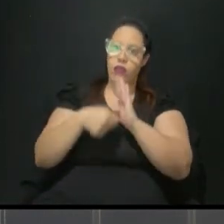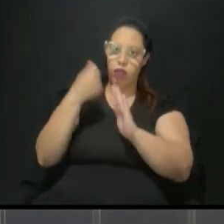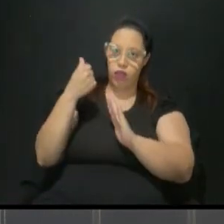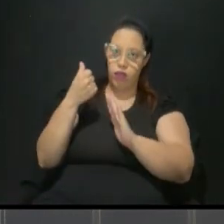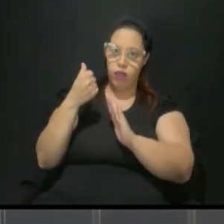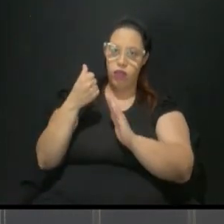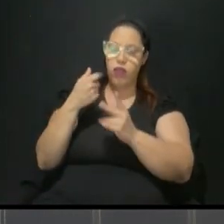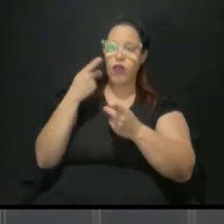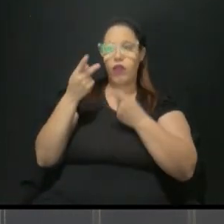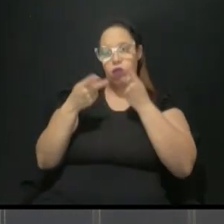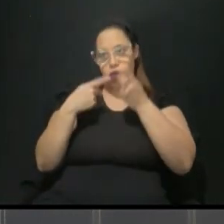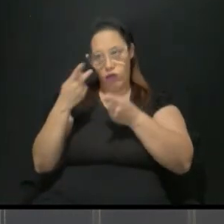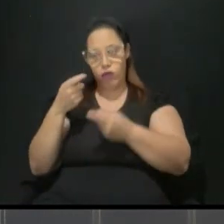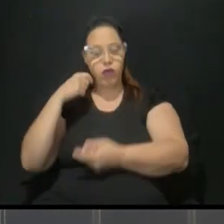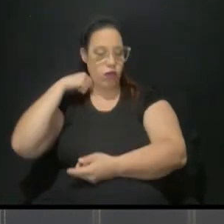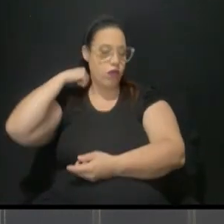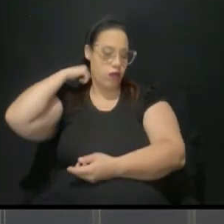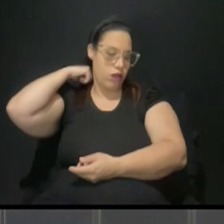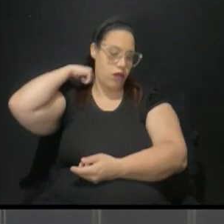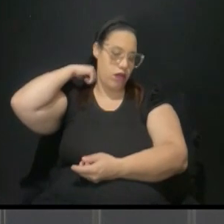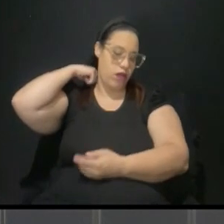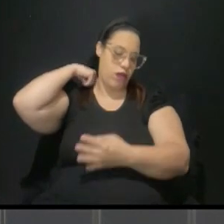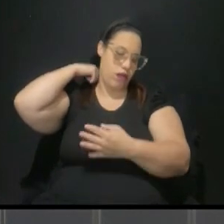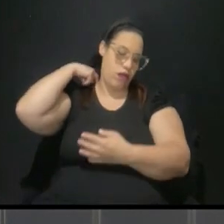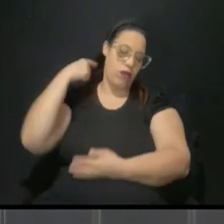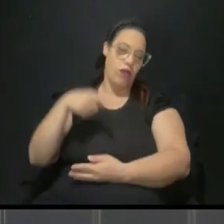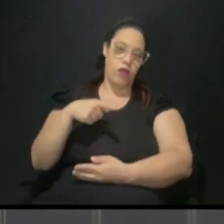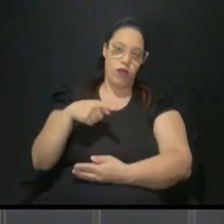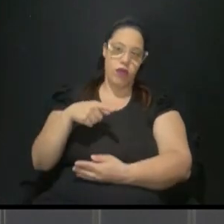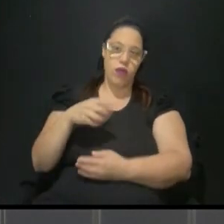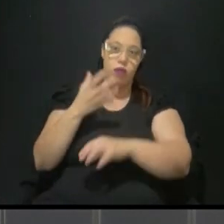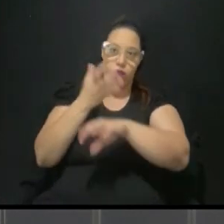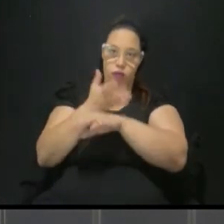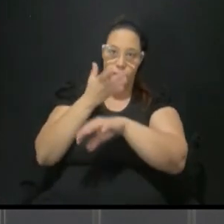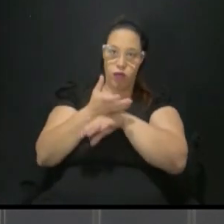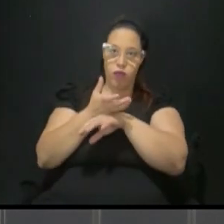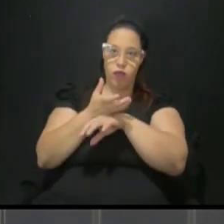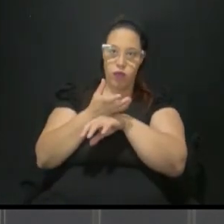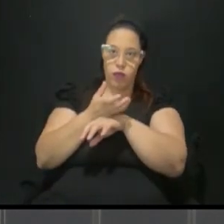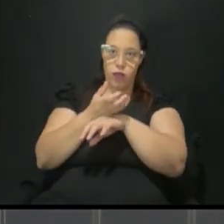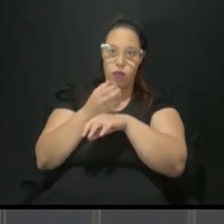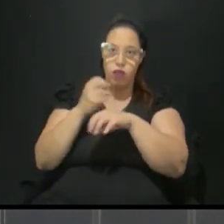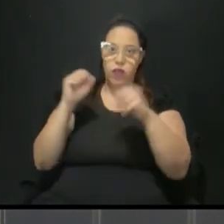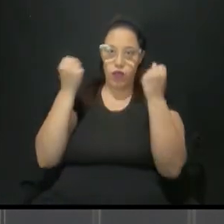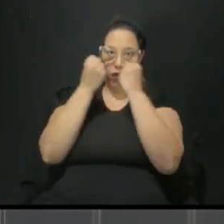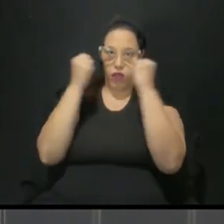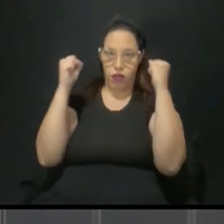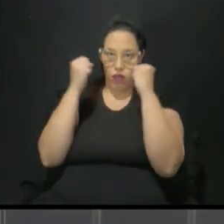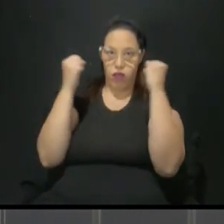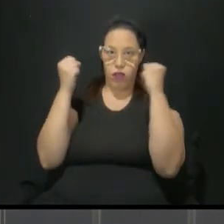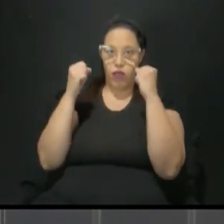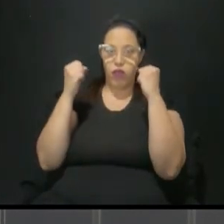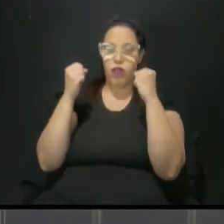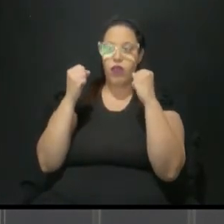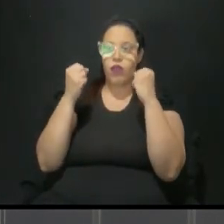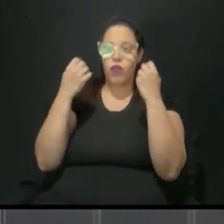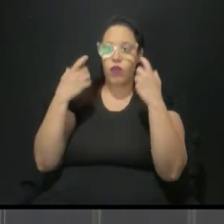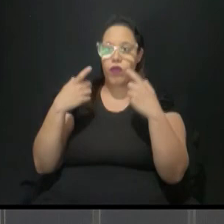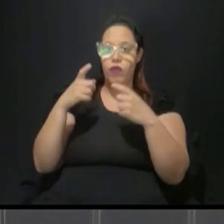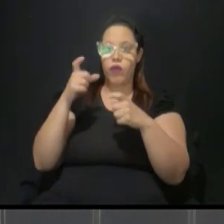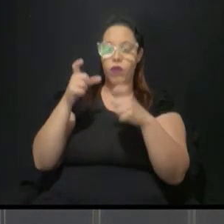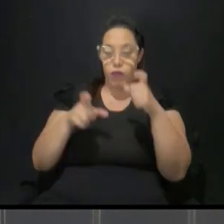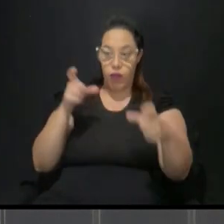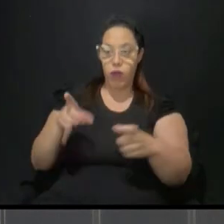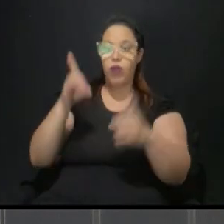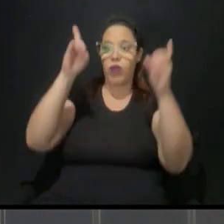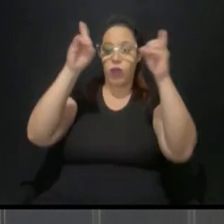tá conversando aqui, é essa disciplina de educação física ou exercício físico para pessoa com deficiência e